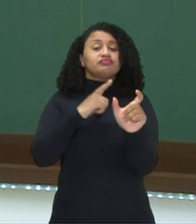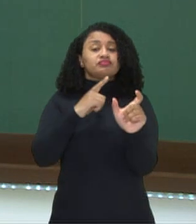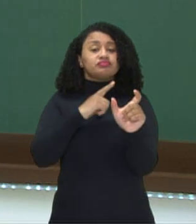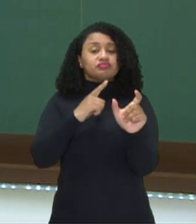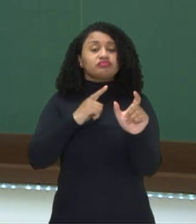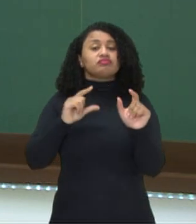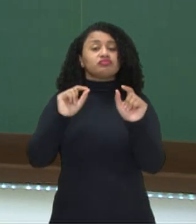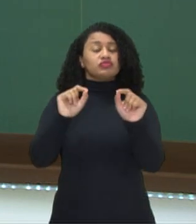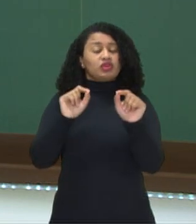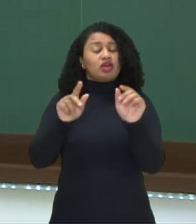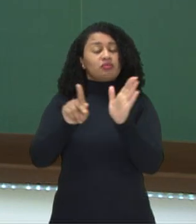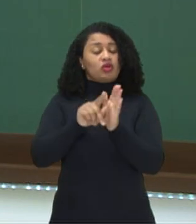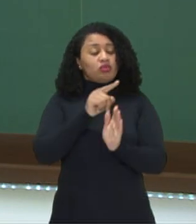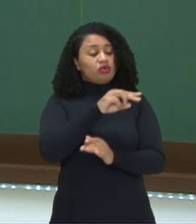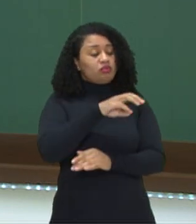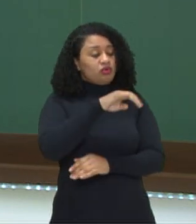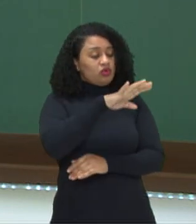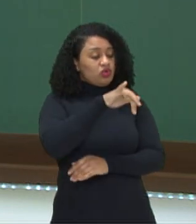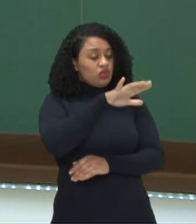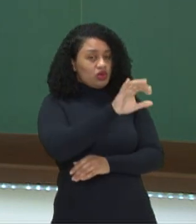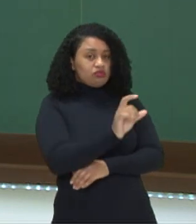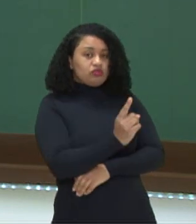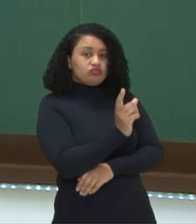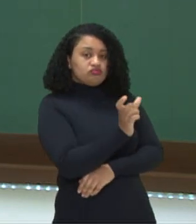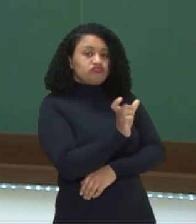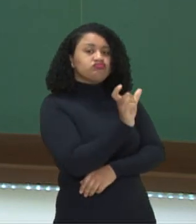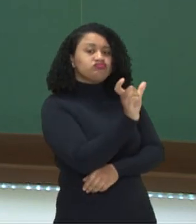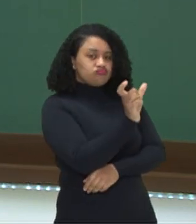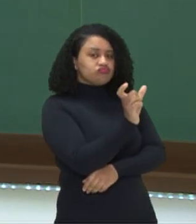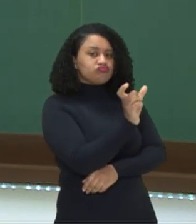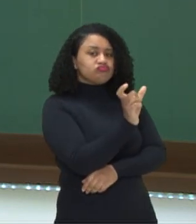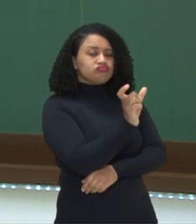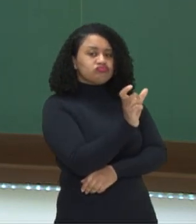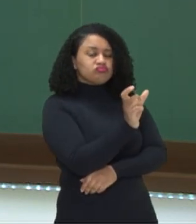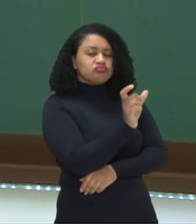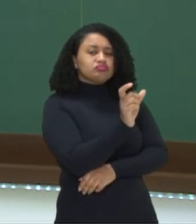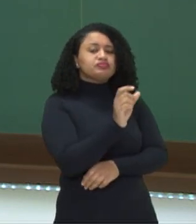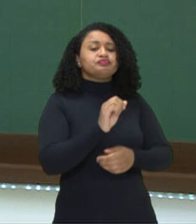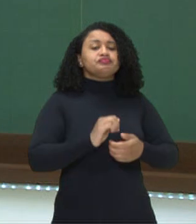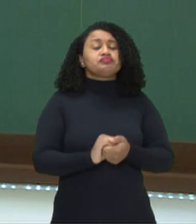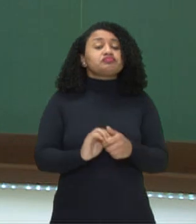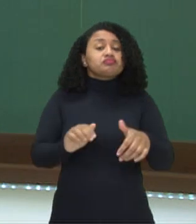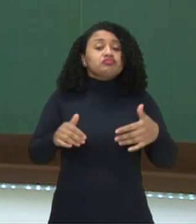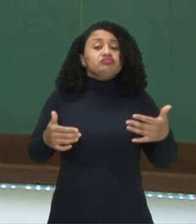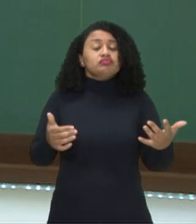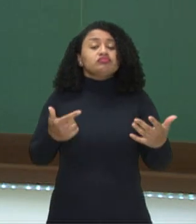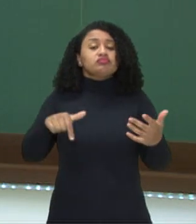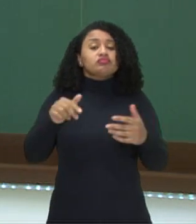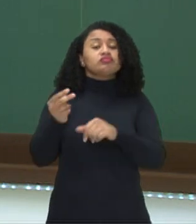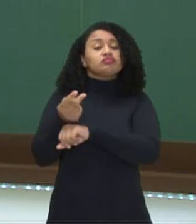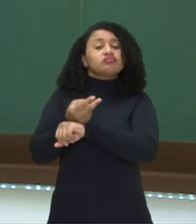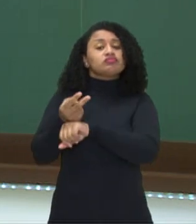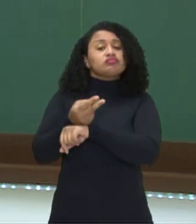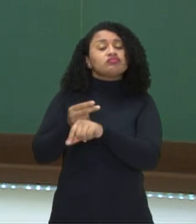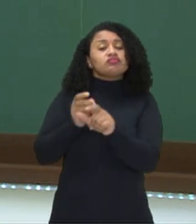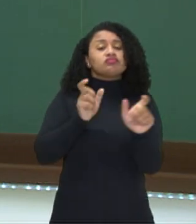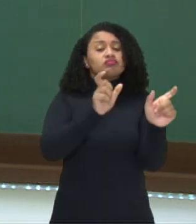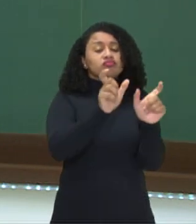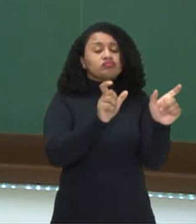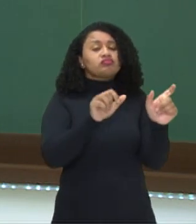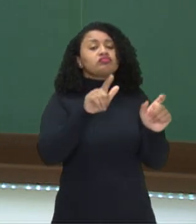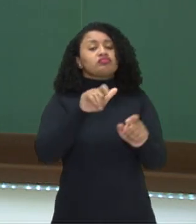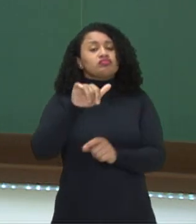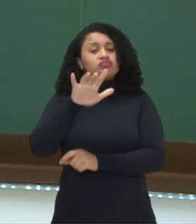um monômio, tá? Compõem o termo algébrico. Então, nós procuramos termos